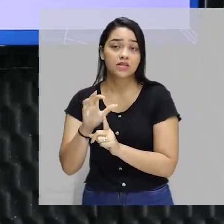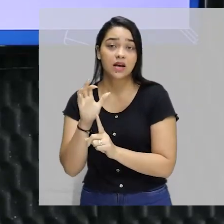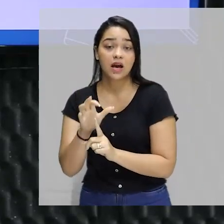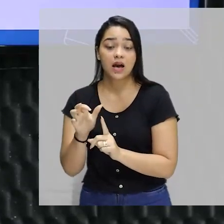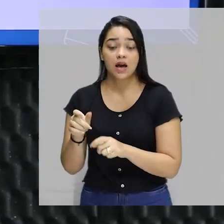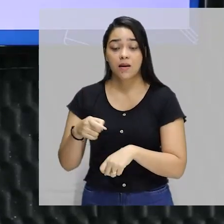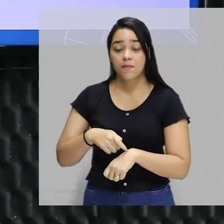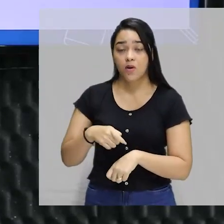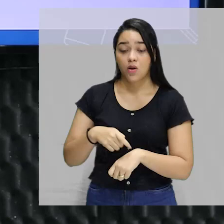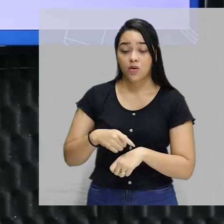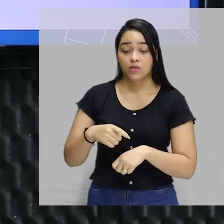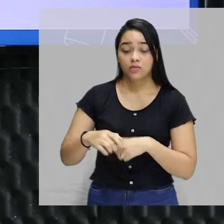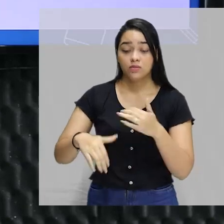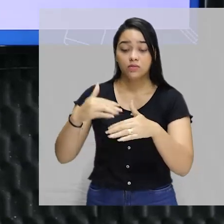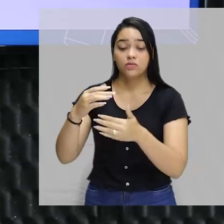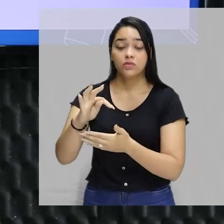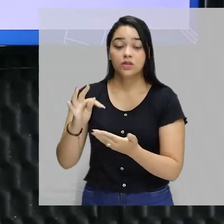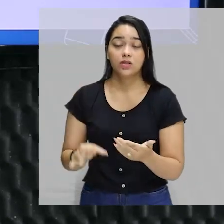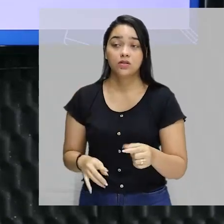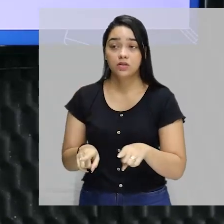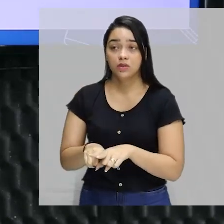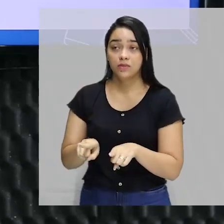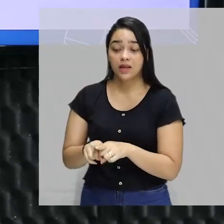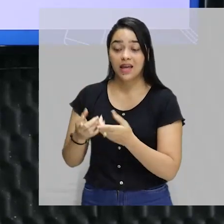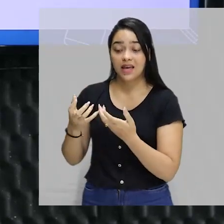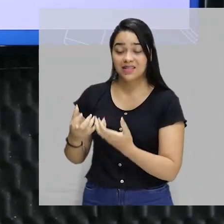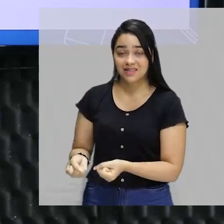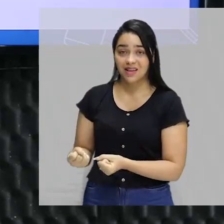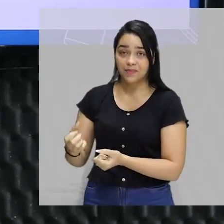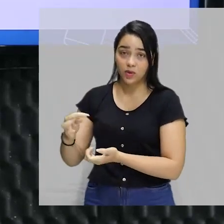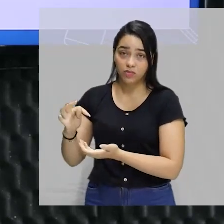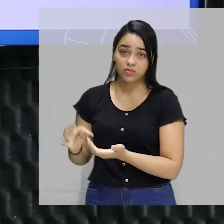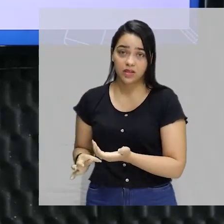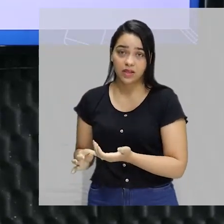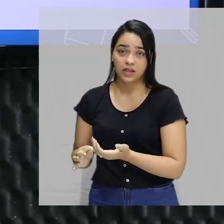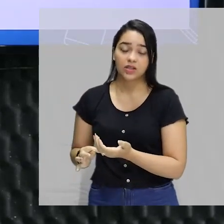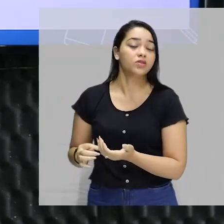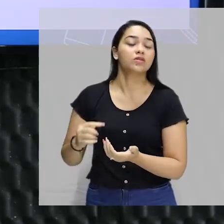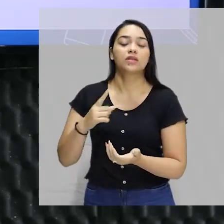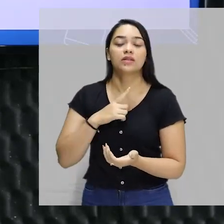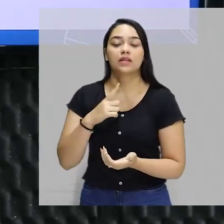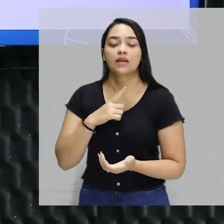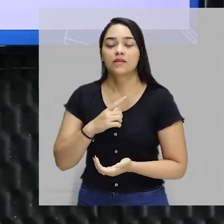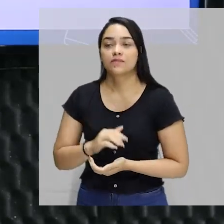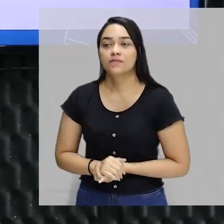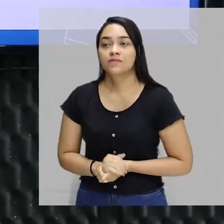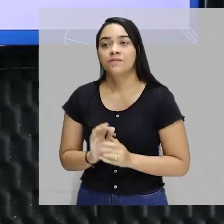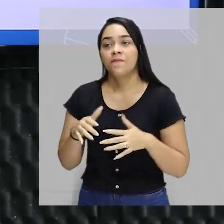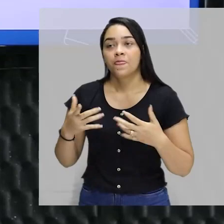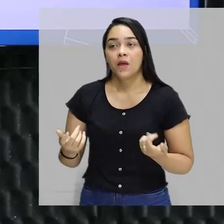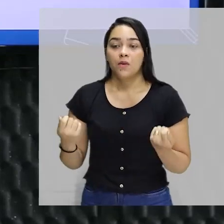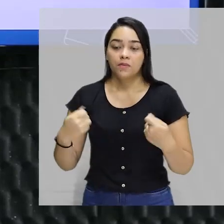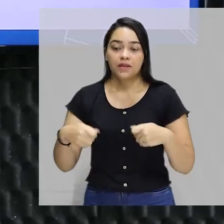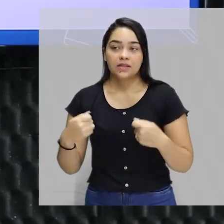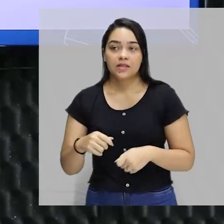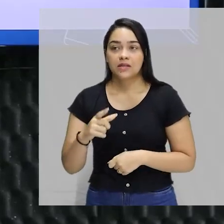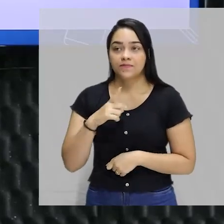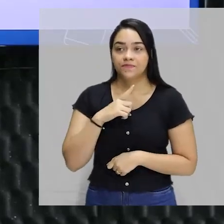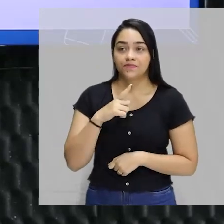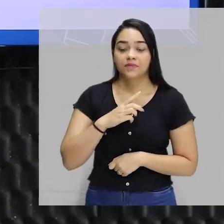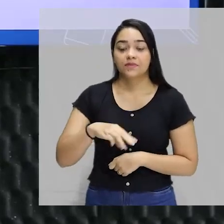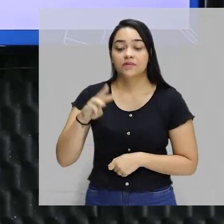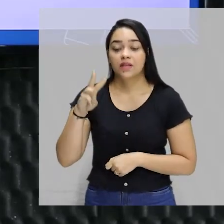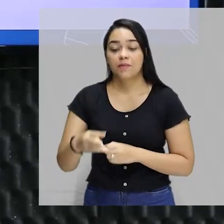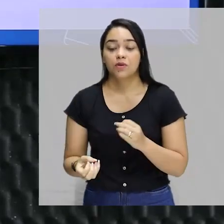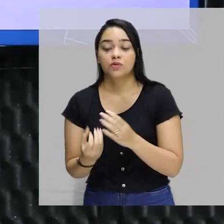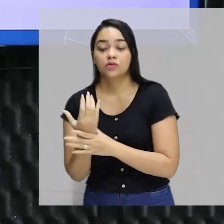na hora da produção do texto e também para quem recebe esse texto, né? Quem é esse interlocutor. Então, devemos levar em consideração quem